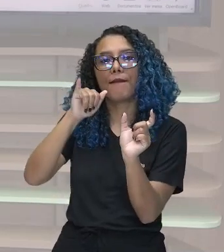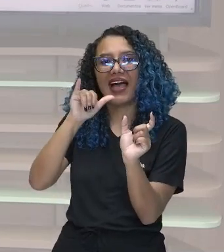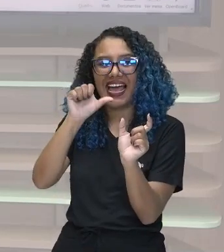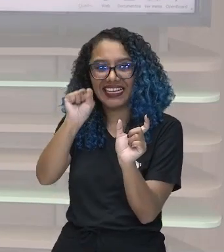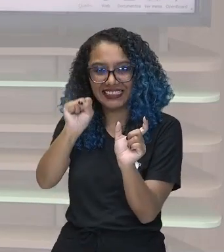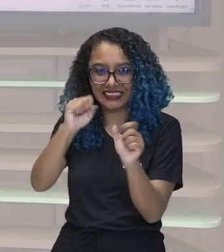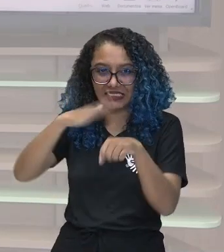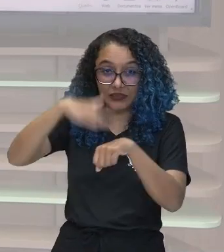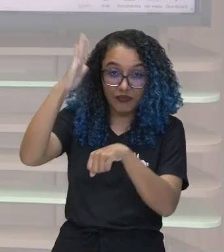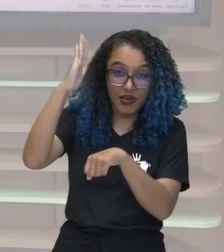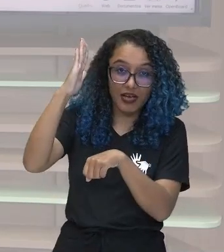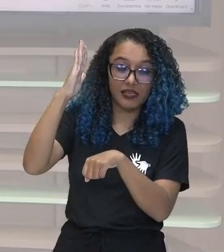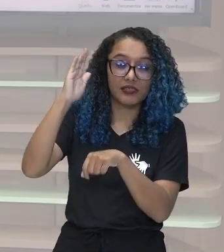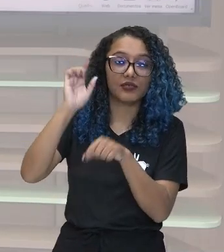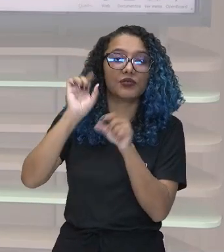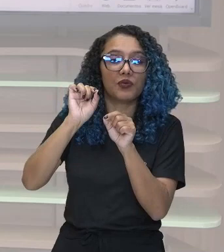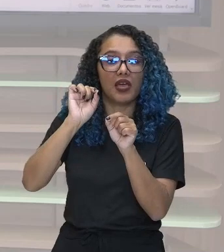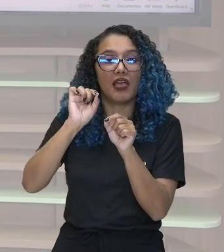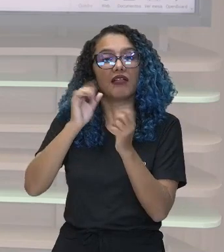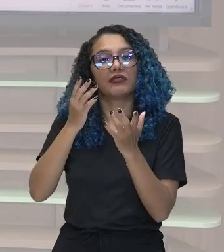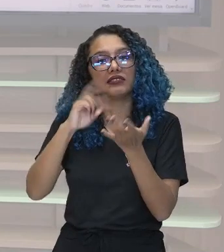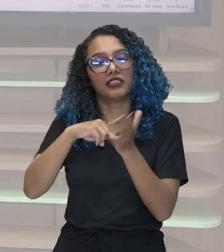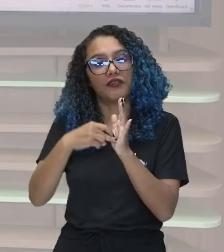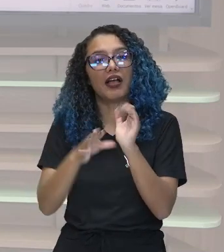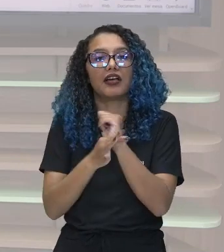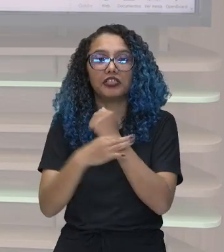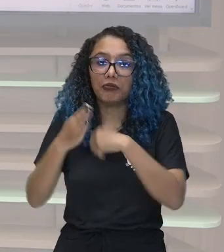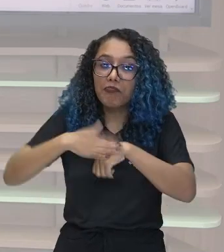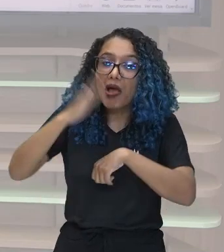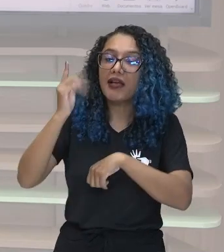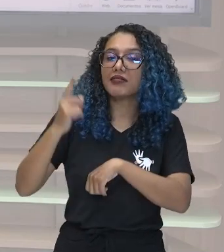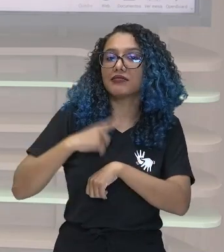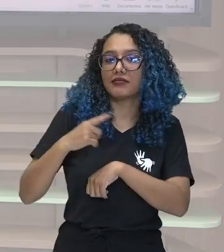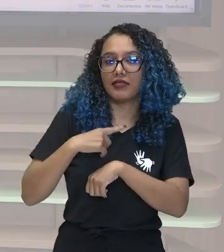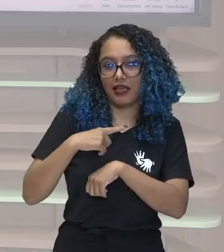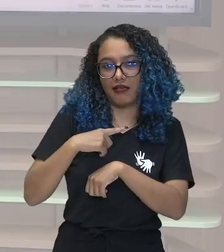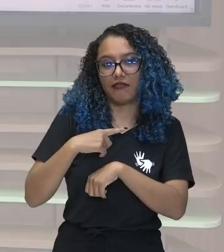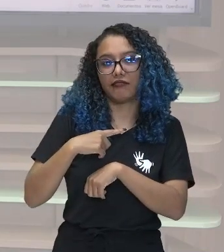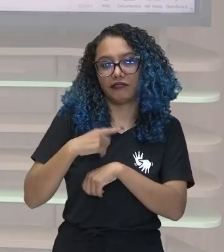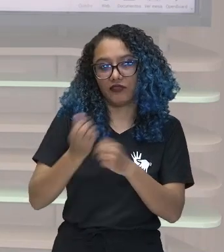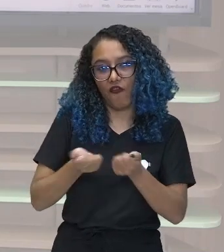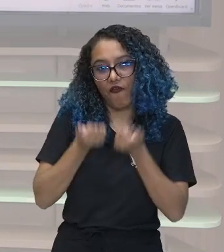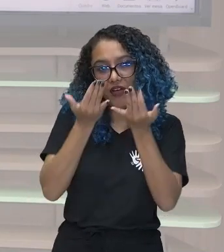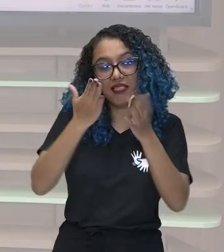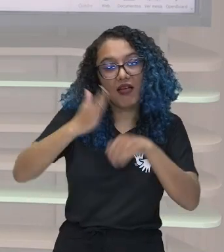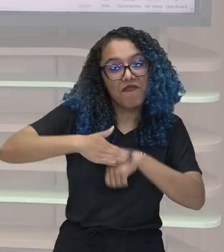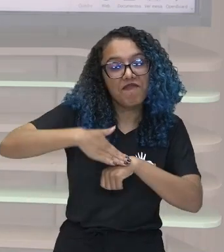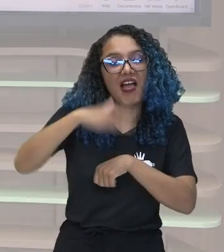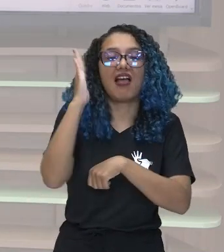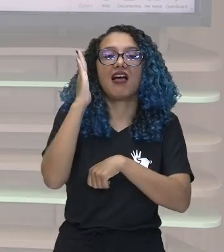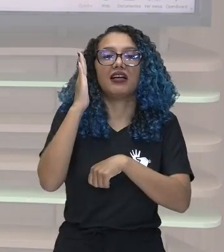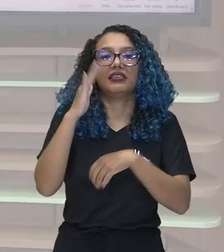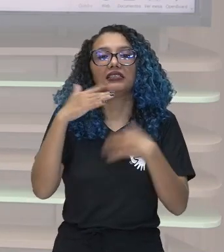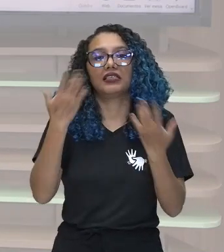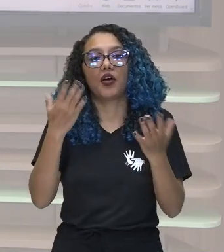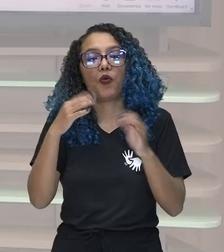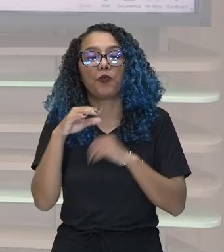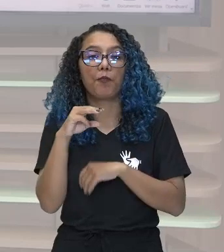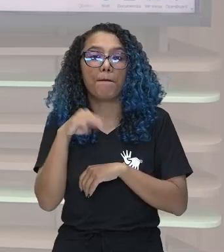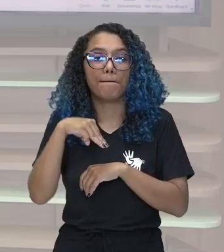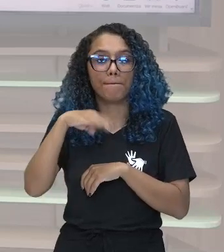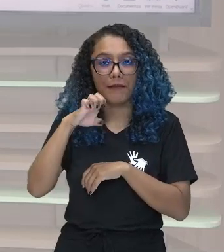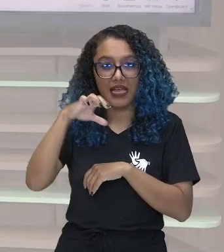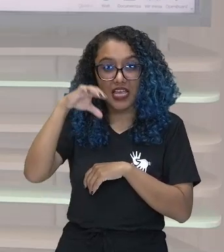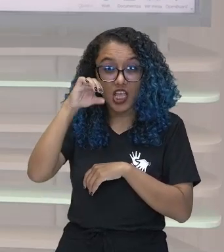estaria dando uma intensidade maior ao verbo. Oferece mais. Então, o menos, ele não pode mudar